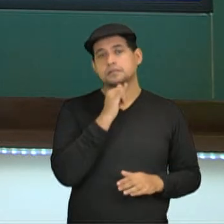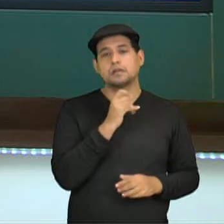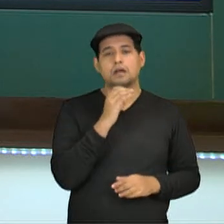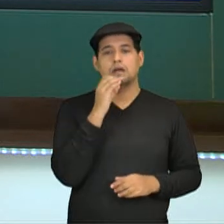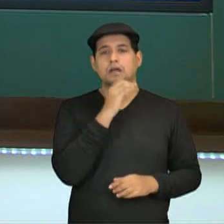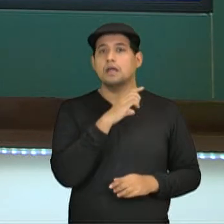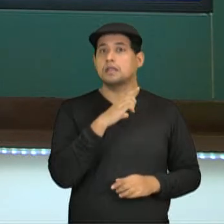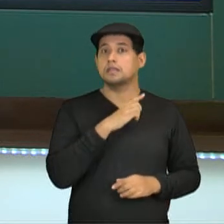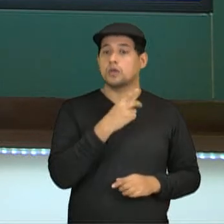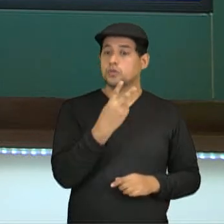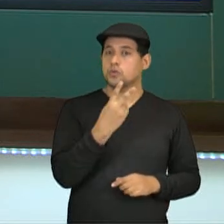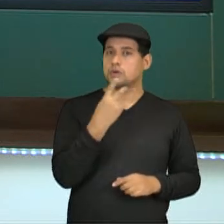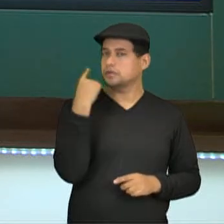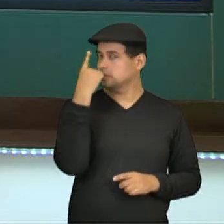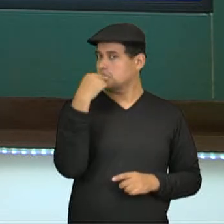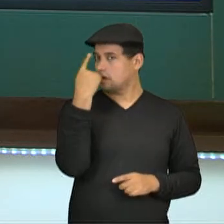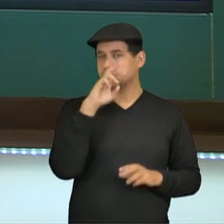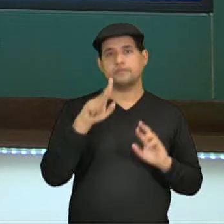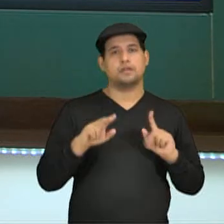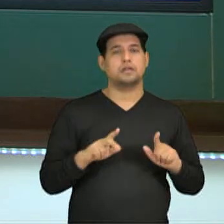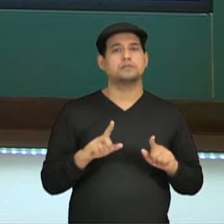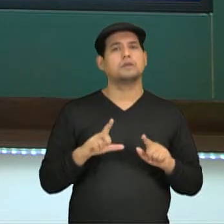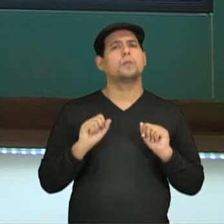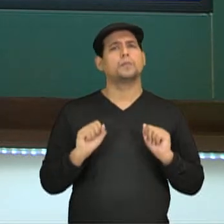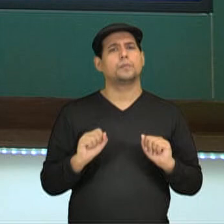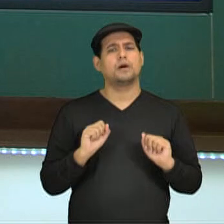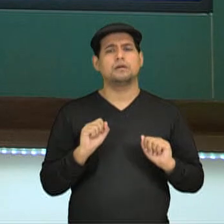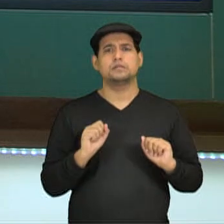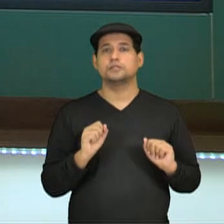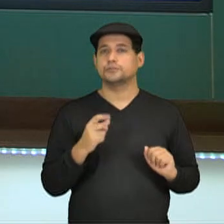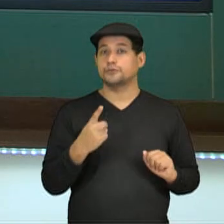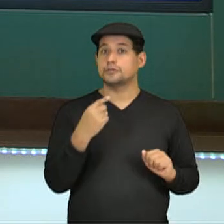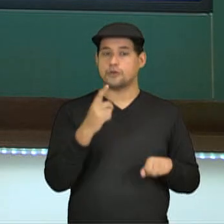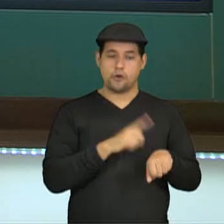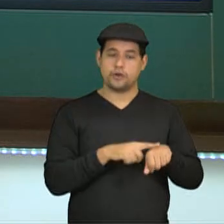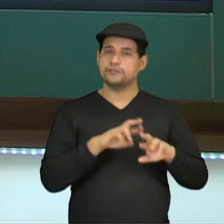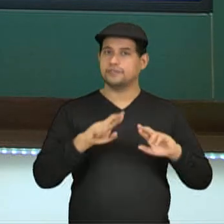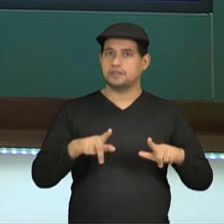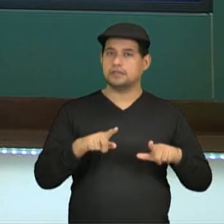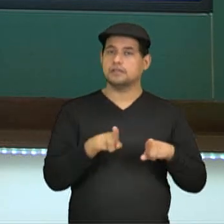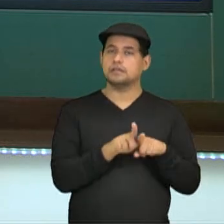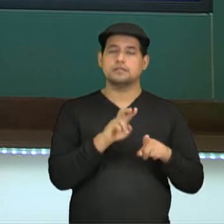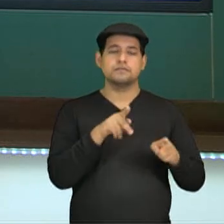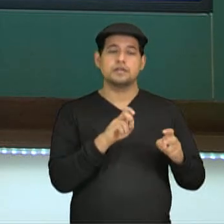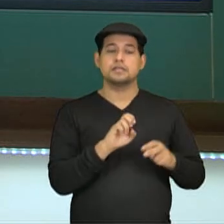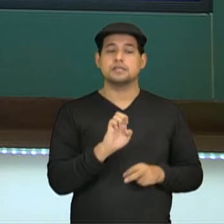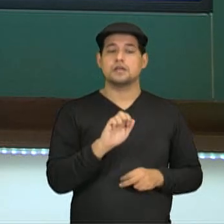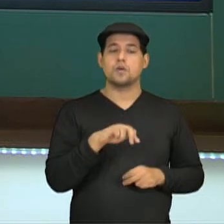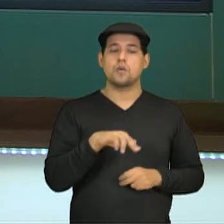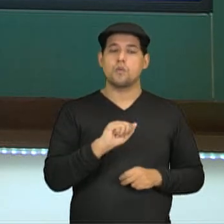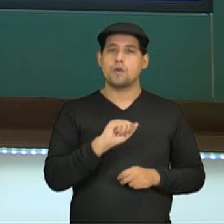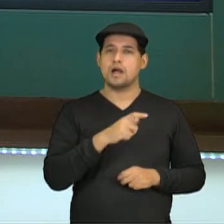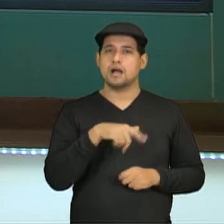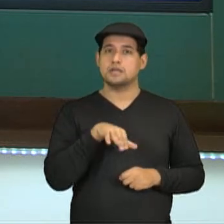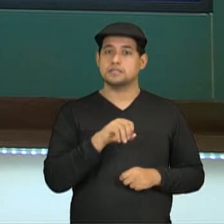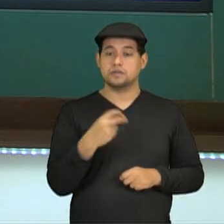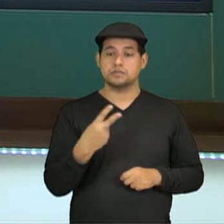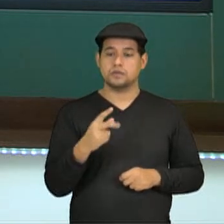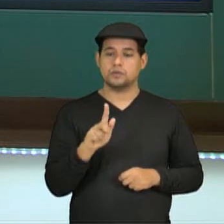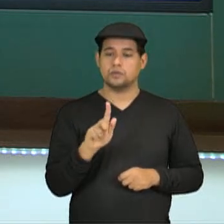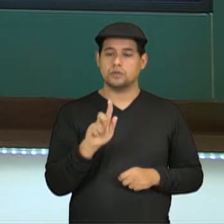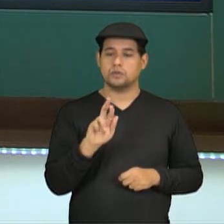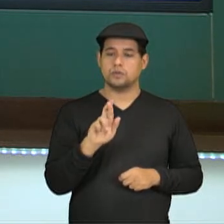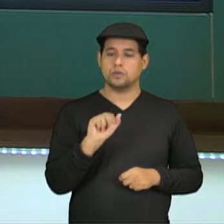temperatura, teremos 2 horários. Então, podemos modelar esse tipo de situação em uma equação do segundo grau, que terá